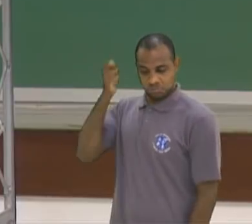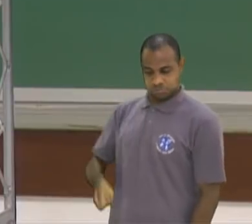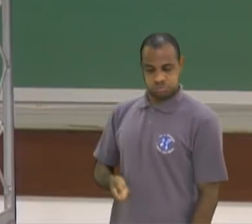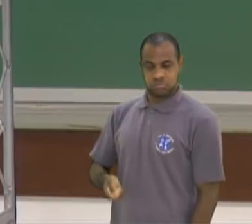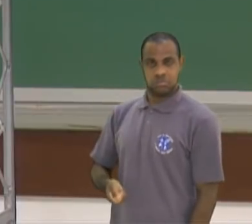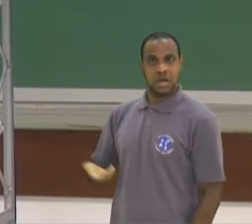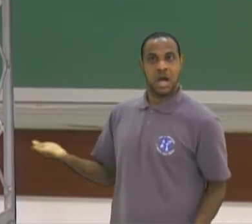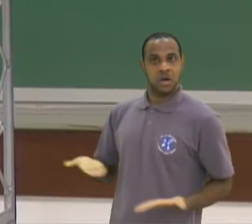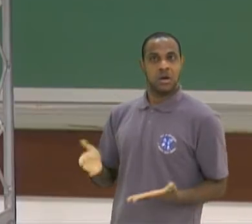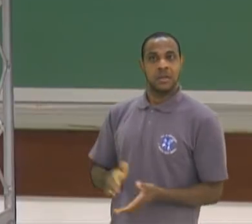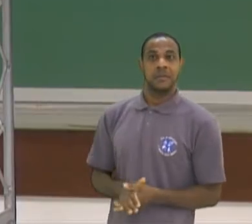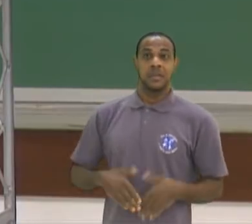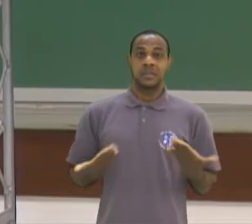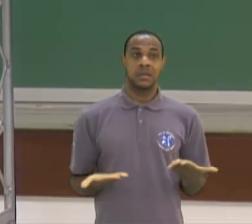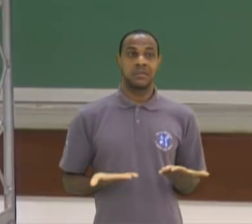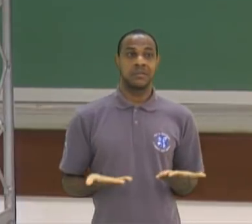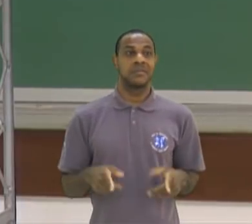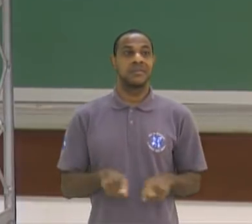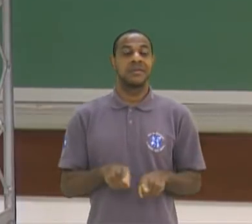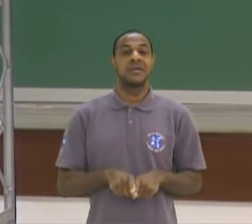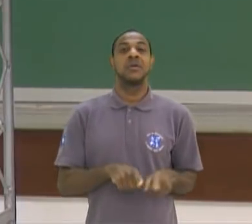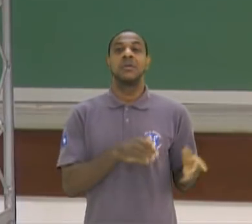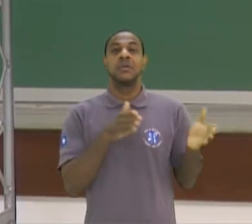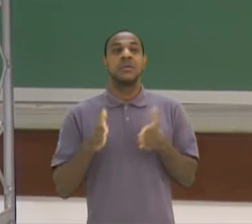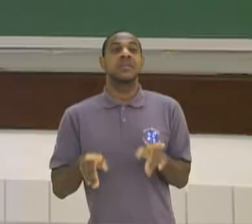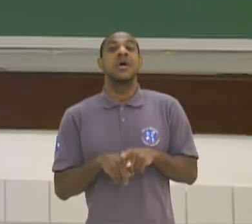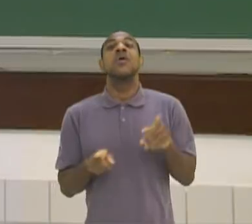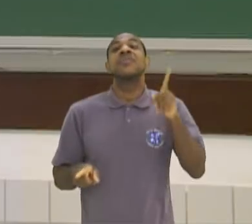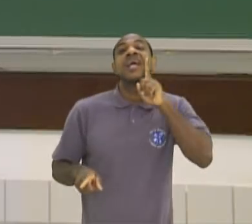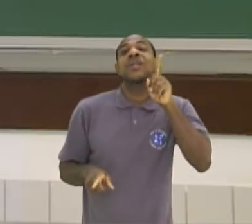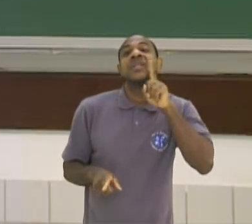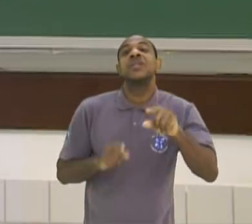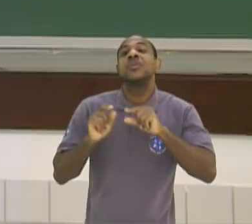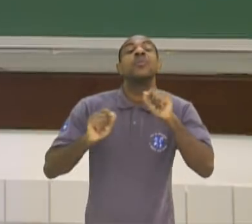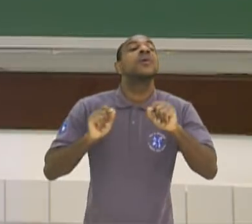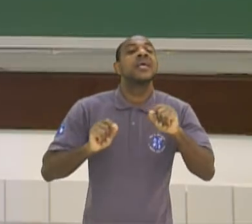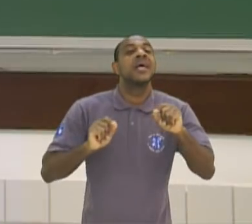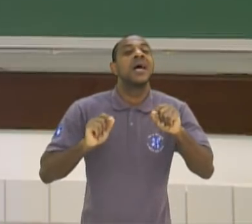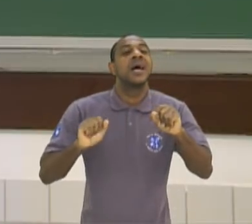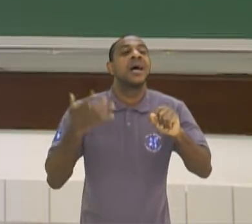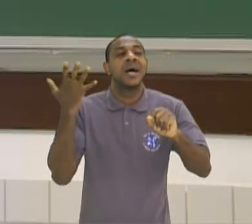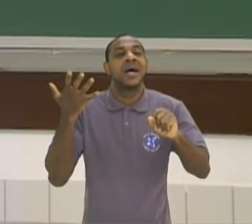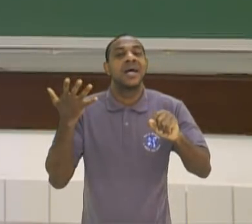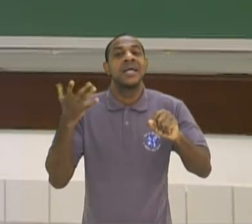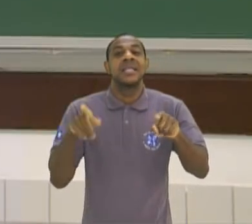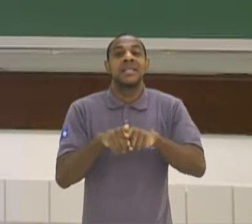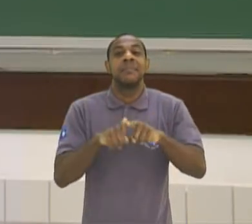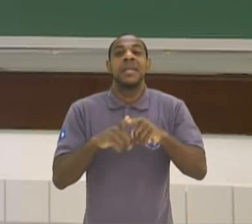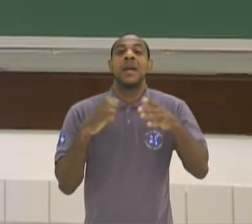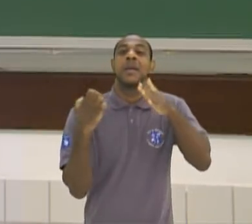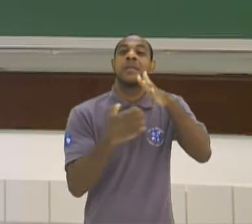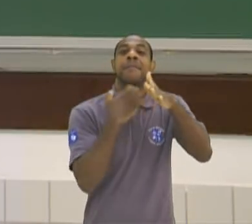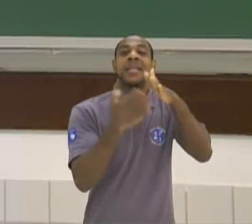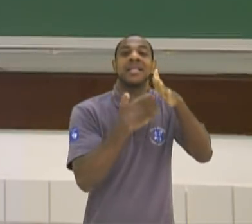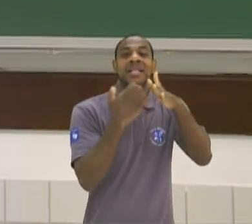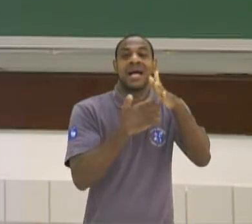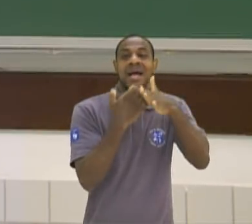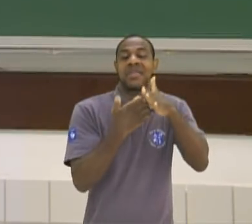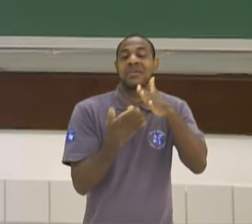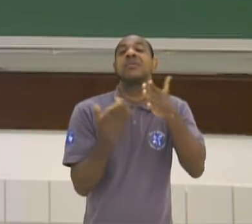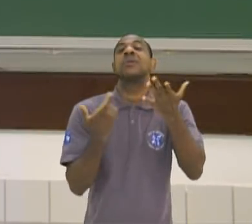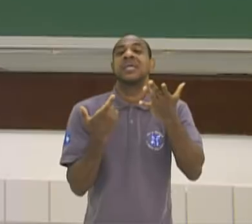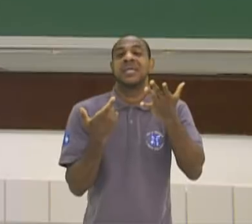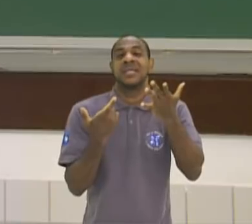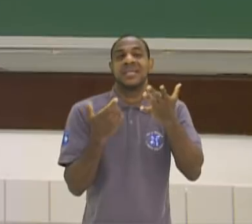Também fazia oposição ao governo do Allende os Estados Unidos e parte dos empresários chilenos.